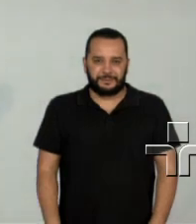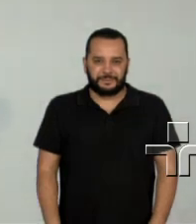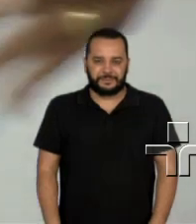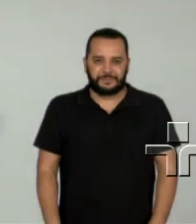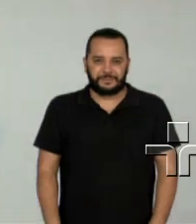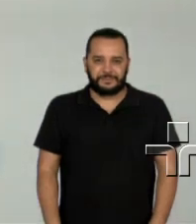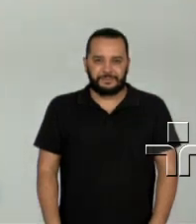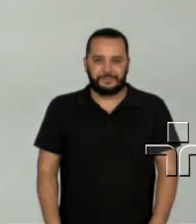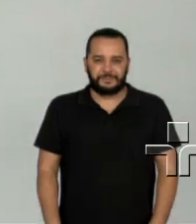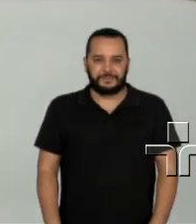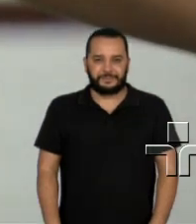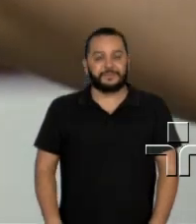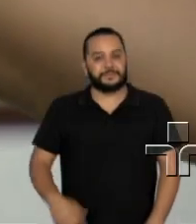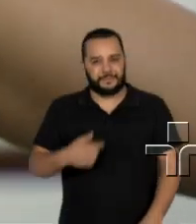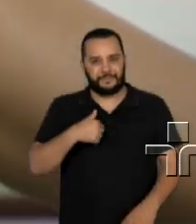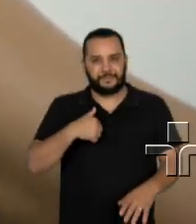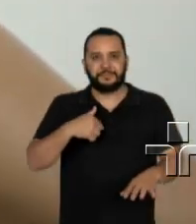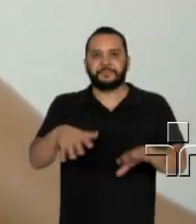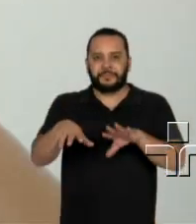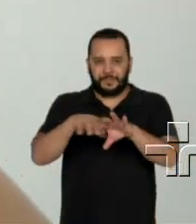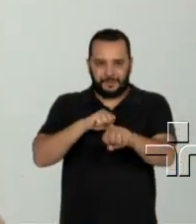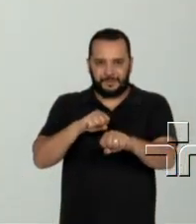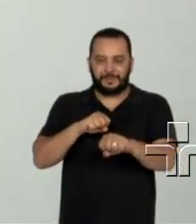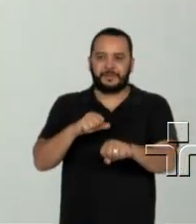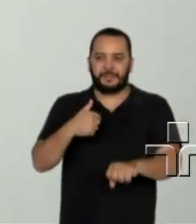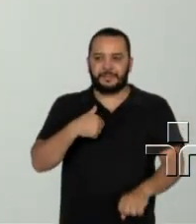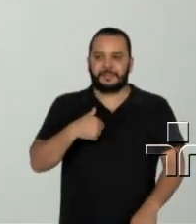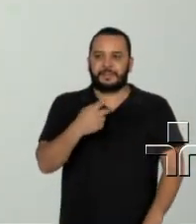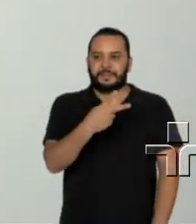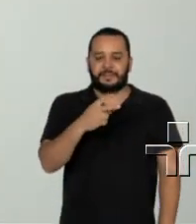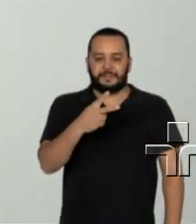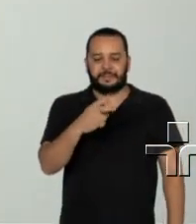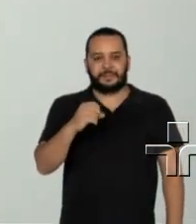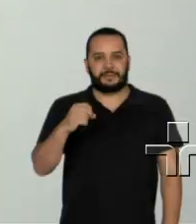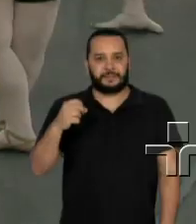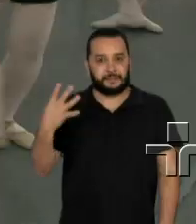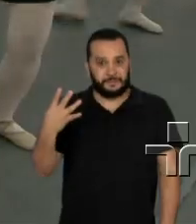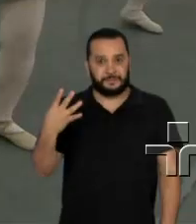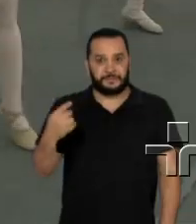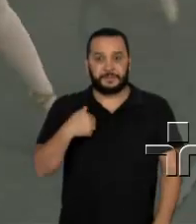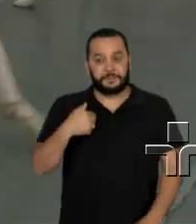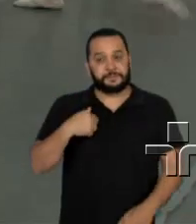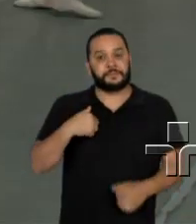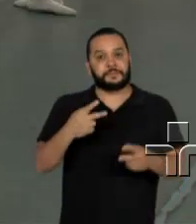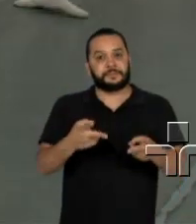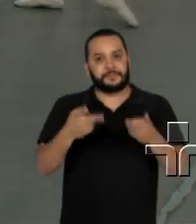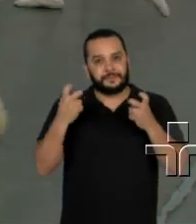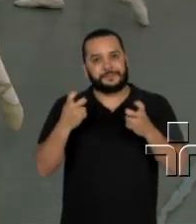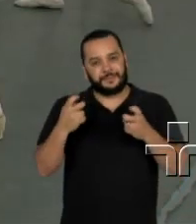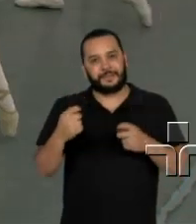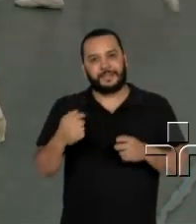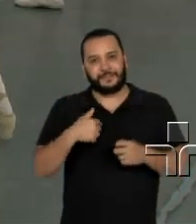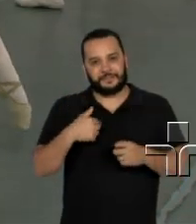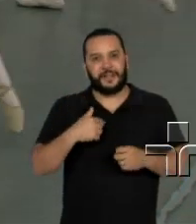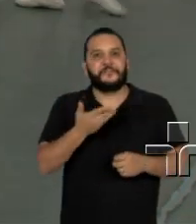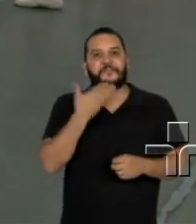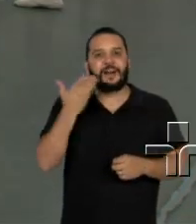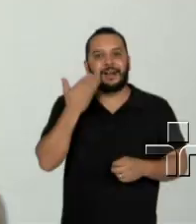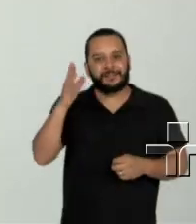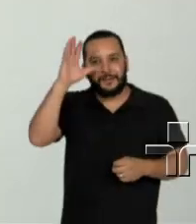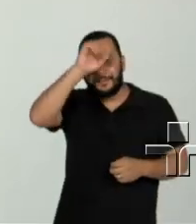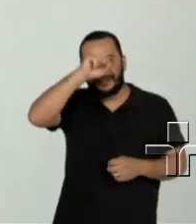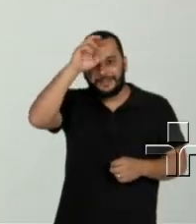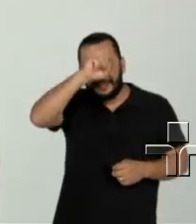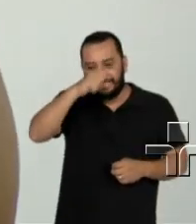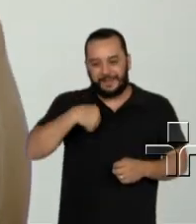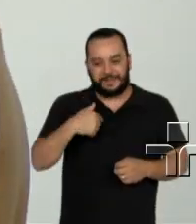quando me formei e sim em 2004 elas tinham percebido que eu tinha mais facilidade de ensinar às